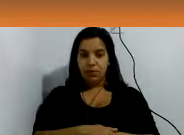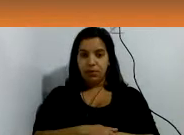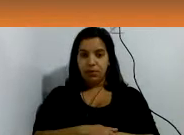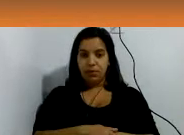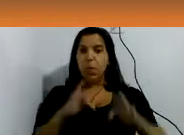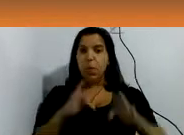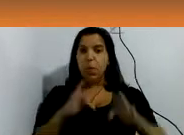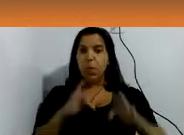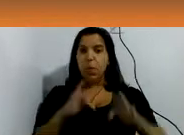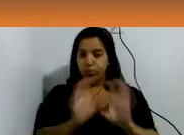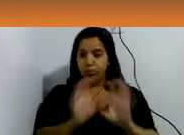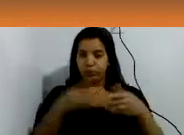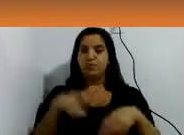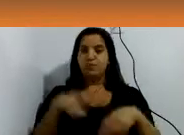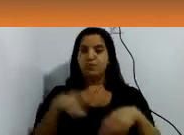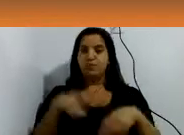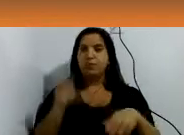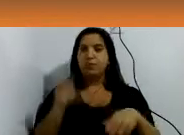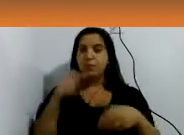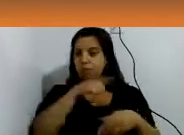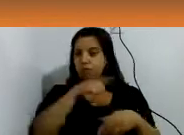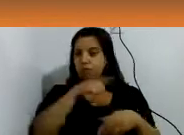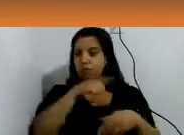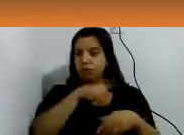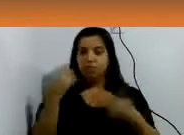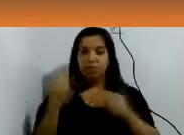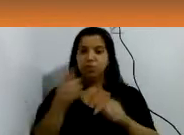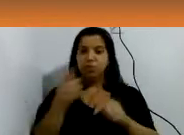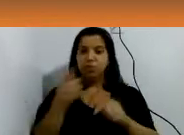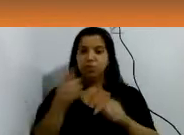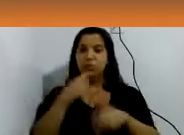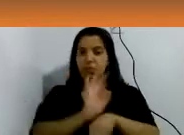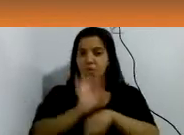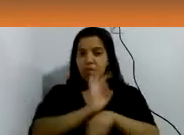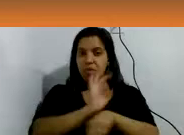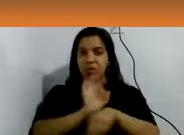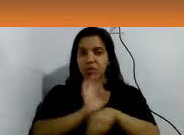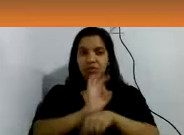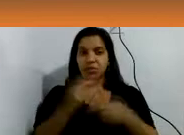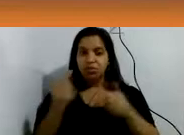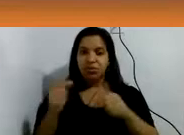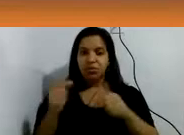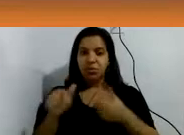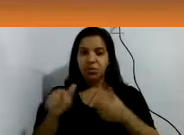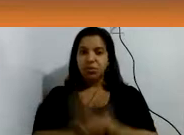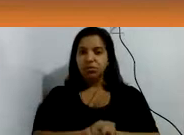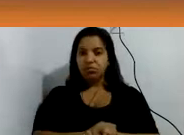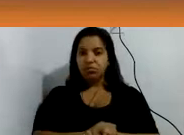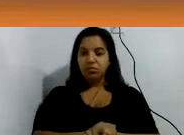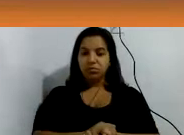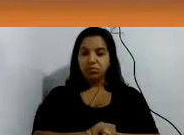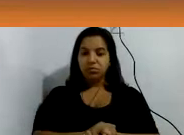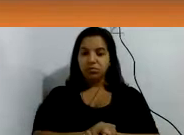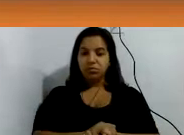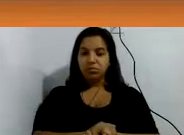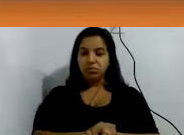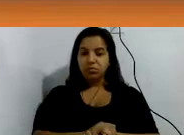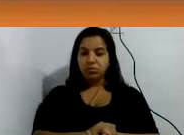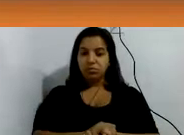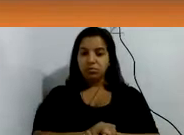3 grupos com soro comercial e na aplicação das hemácias com soro do paciente, a gente não